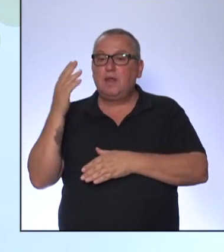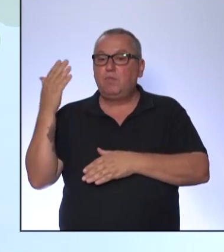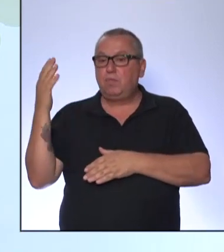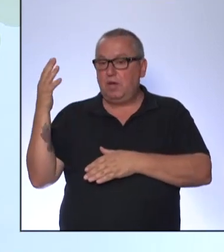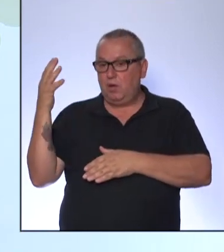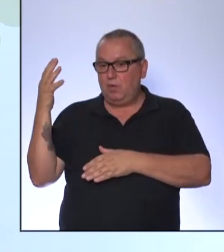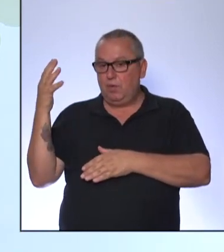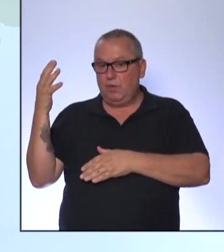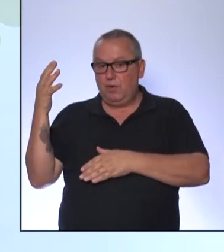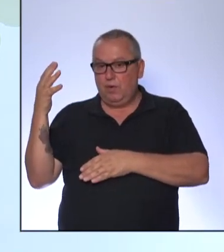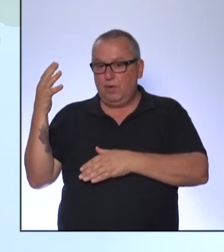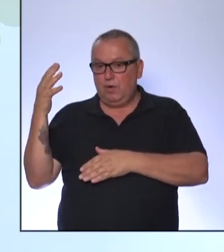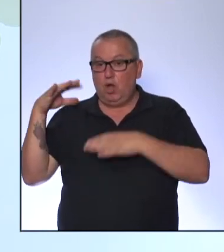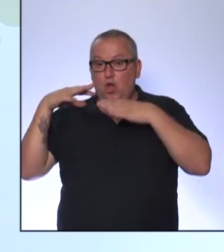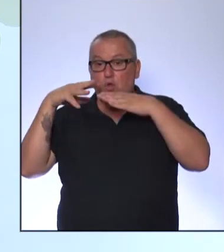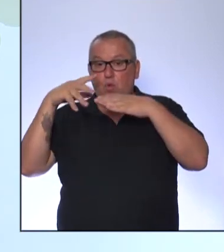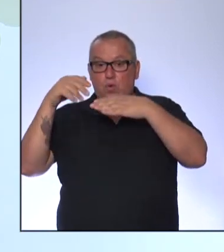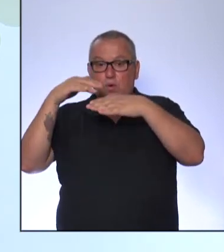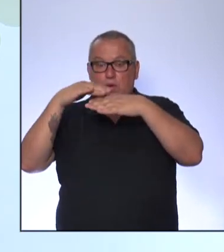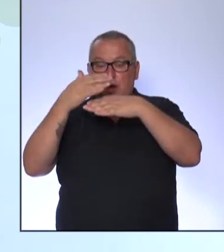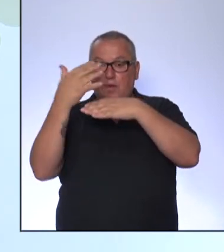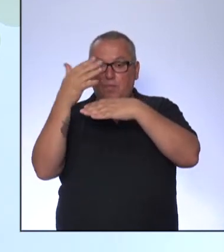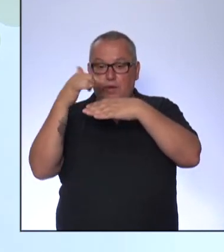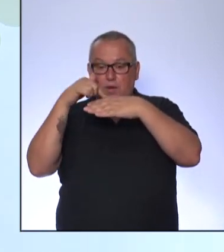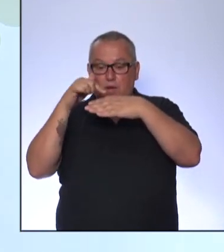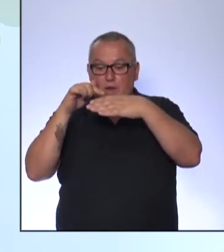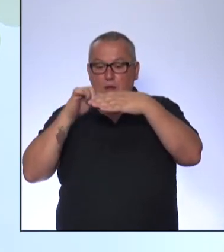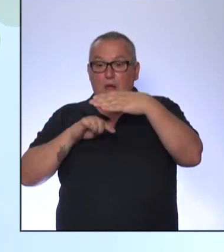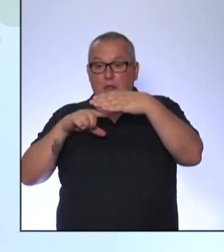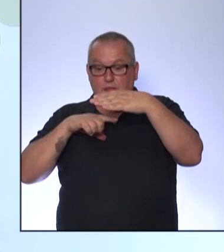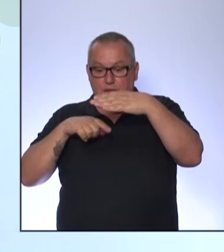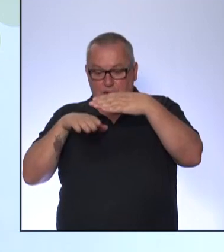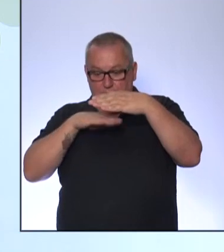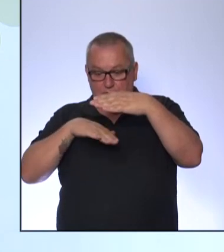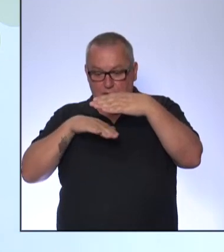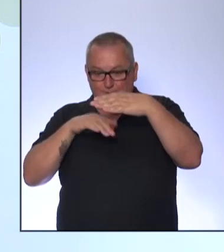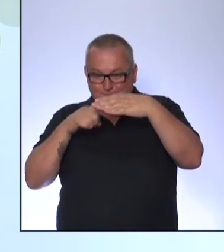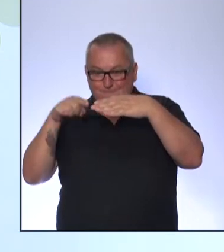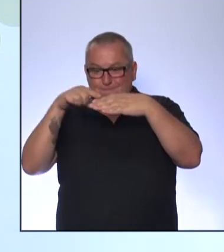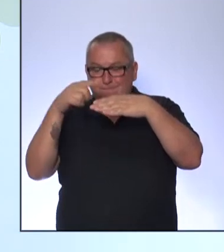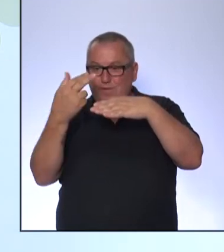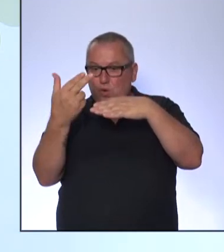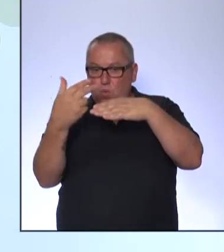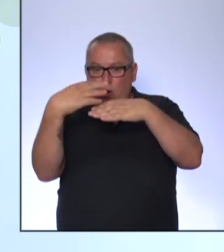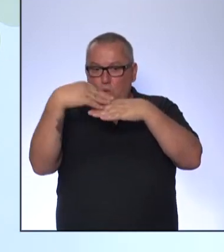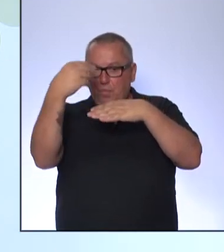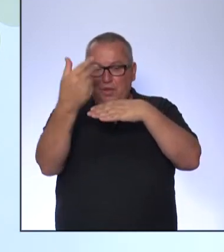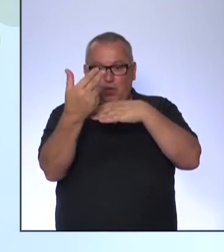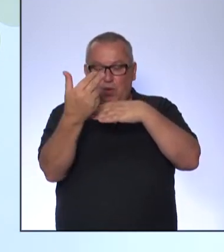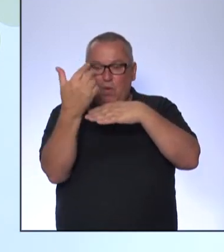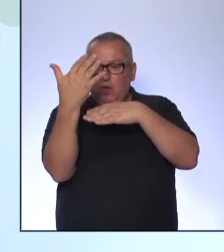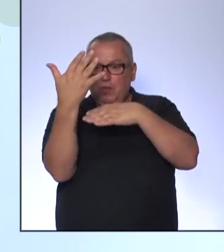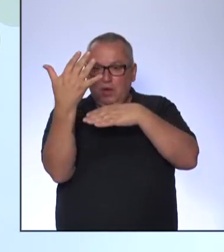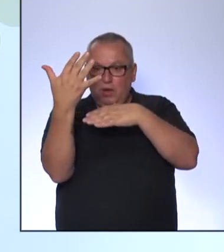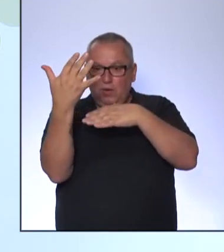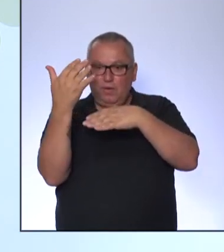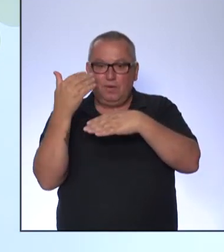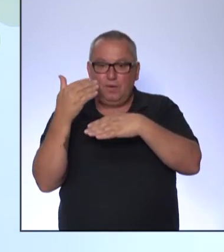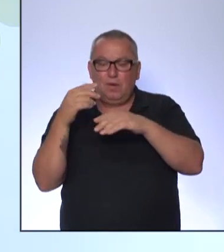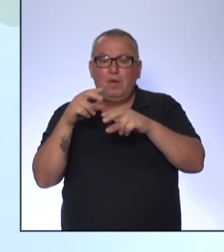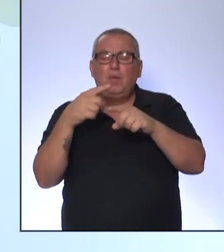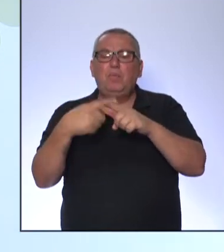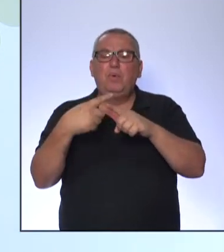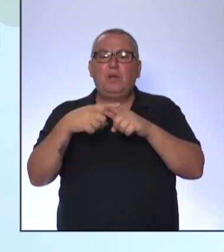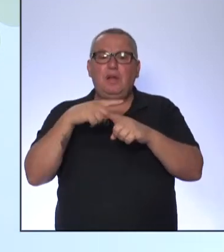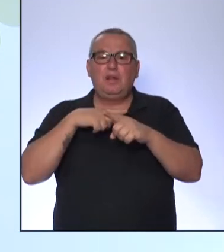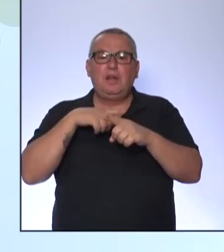que tiver daqui para baixo tem daqui para cima. E aí a gente vai entender, então, quais são esses elementos químicos e por que eles